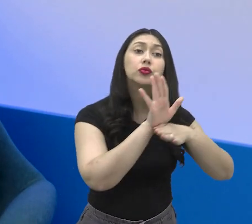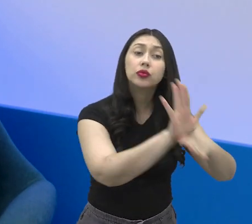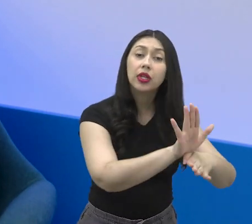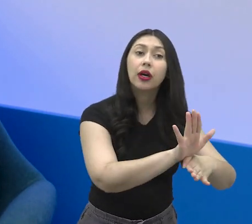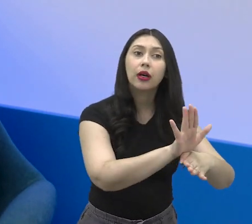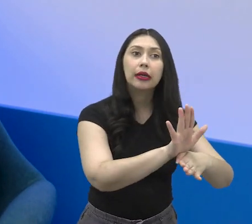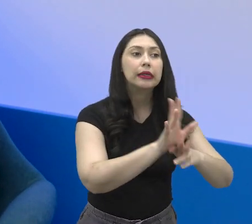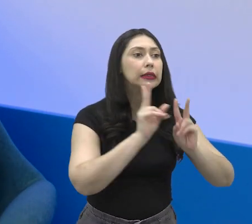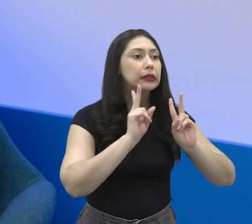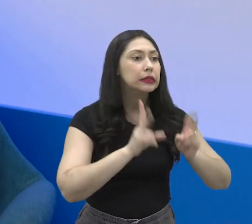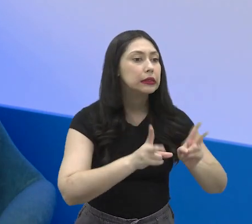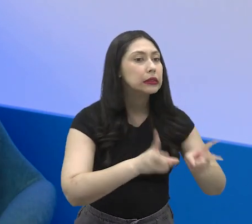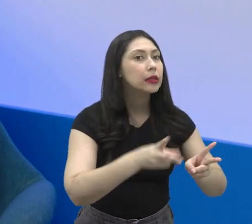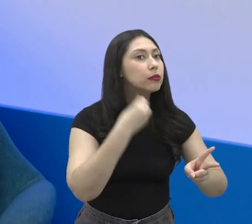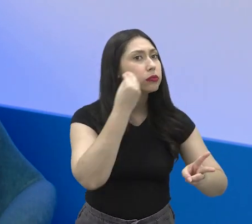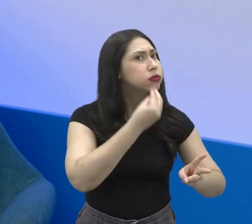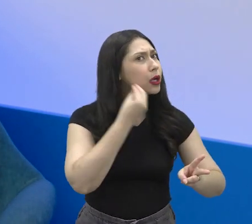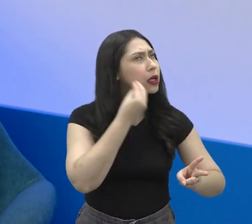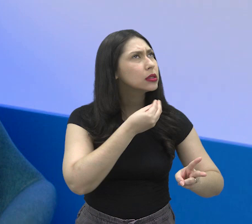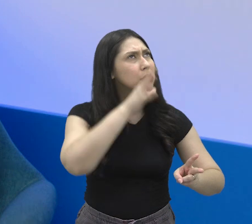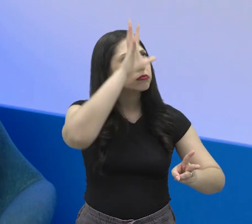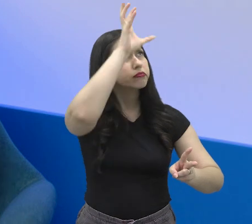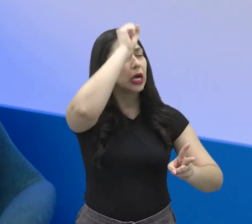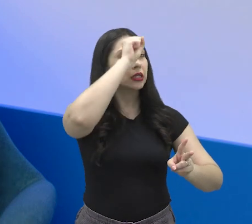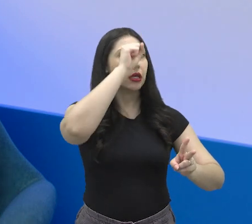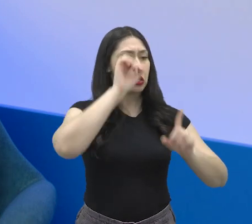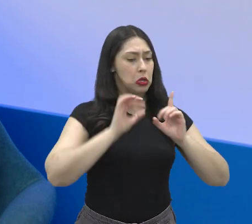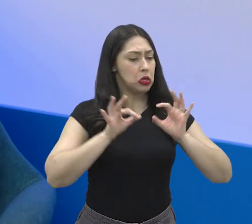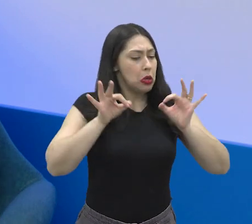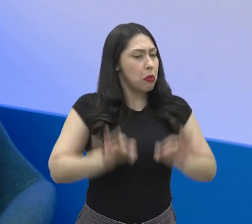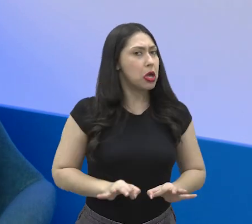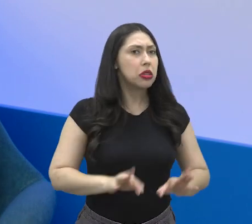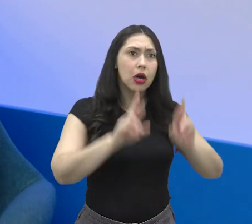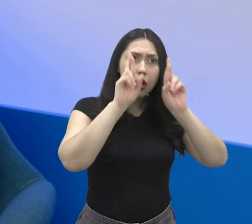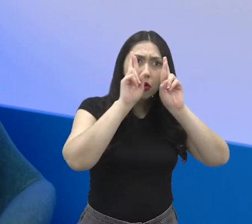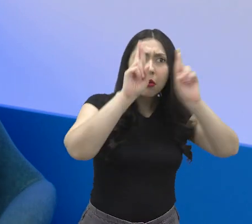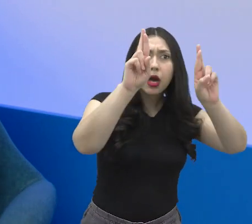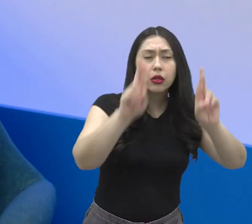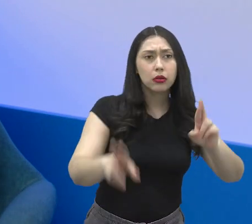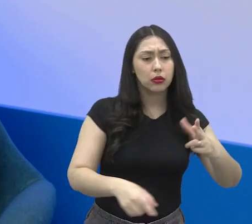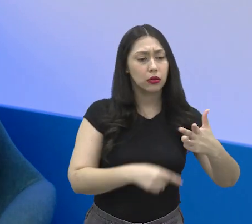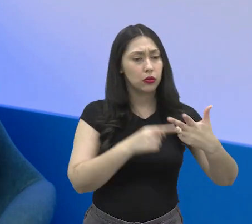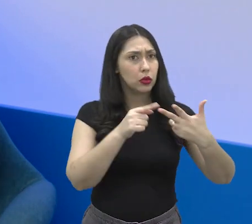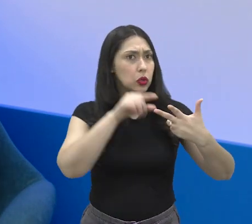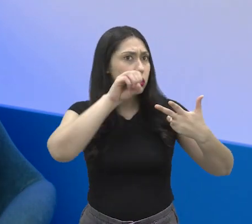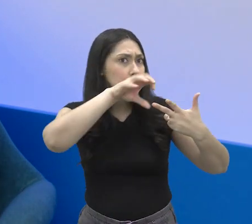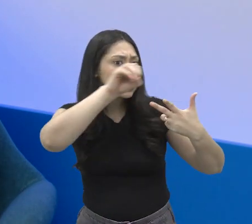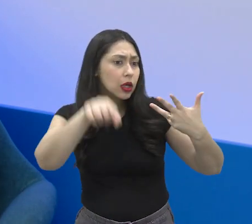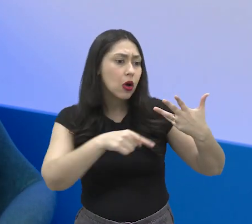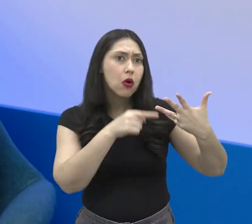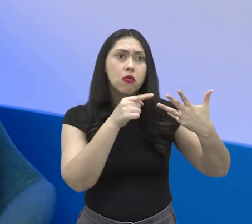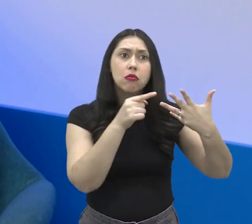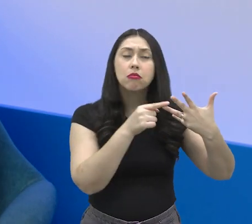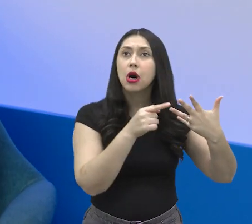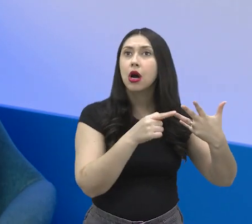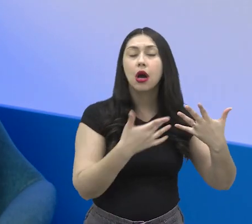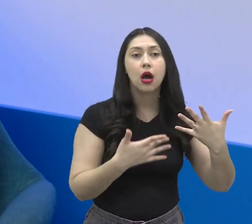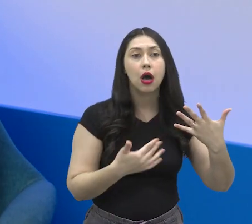elas levem toda a experiência que ela tem para a vida. Questões sobre disciplina, respeito, educação, hierarquia,